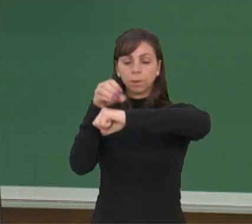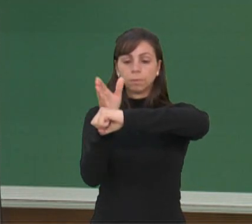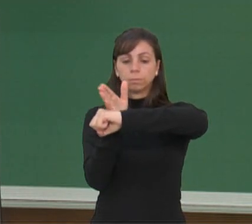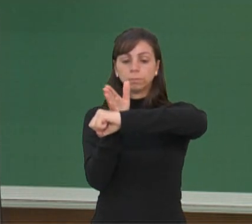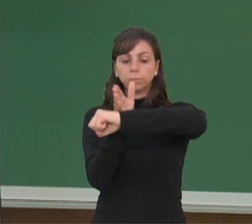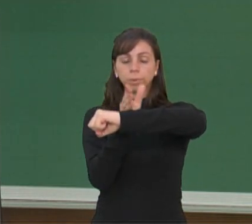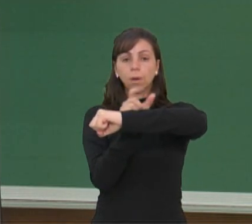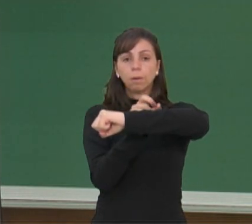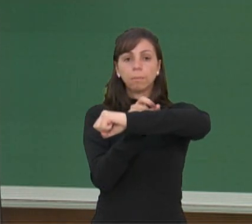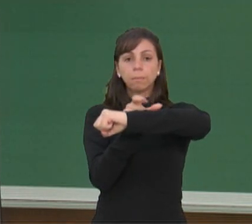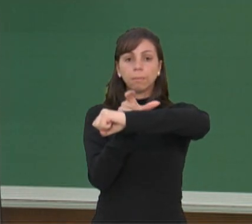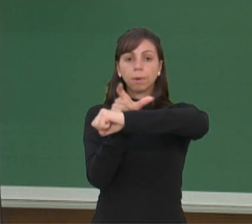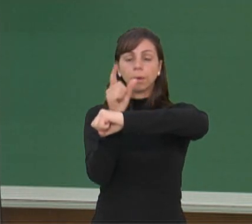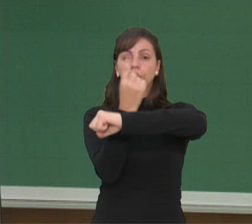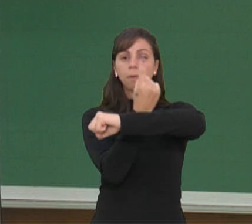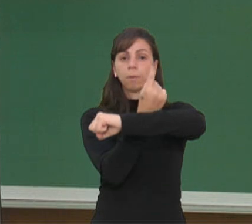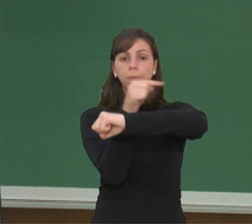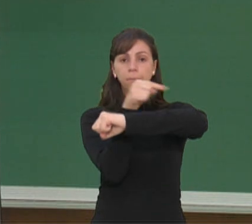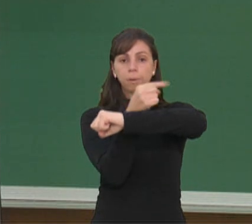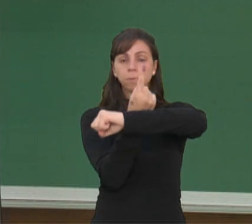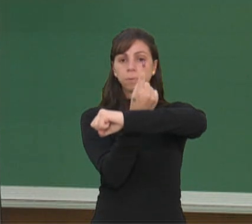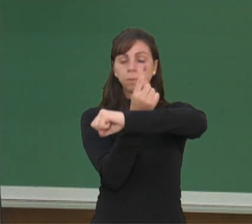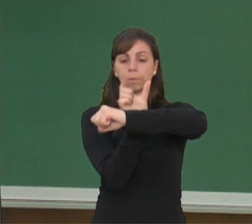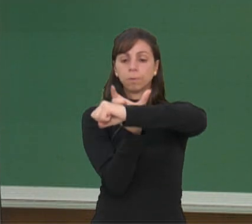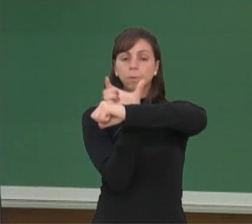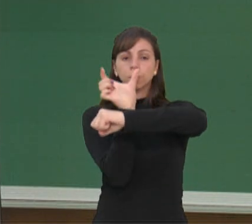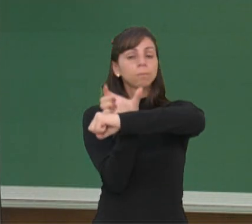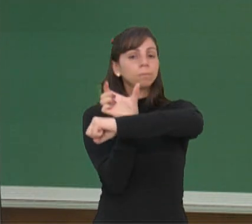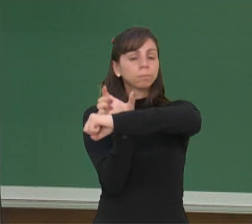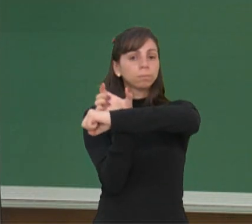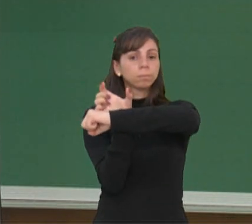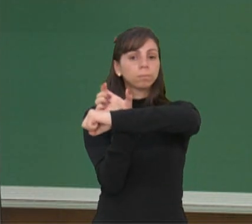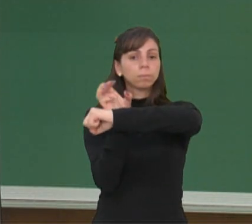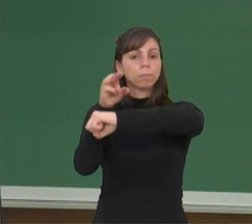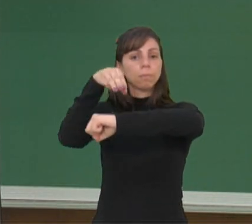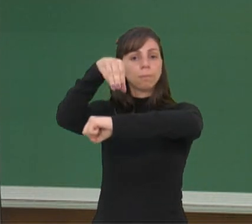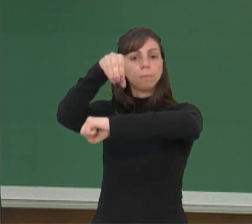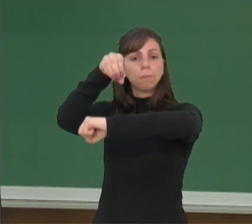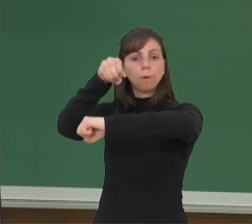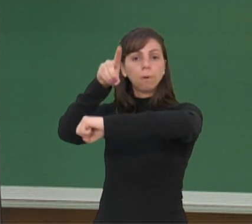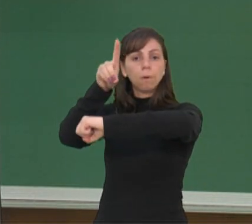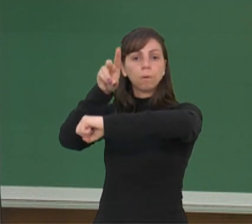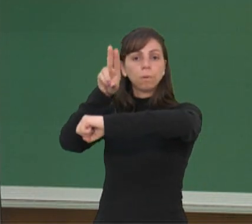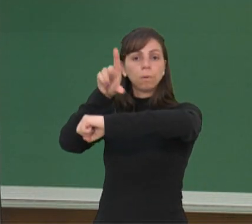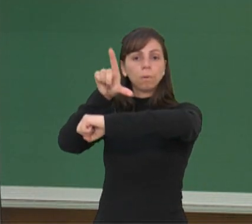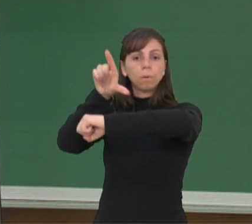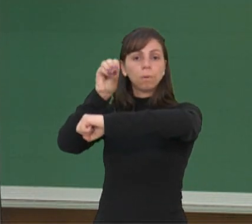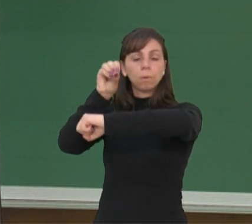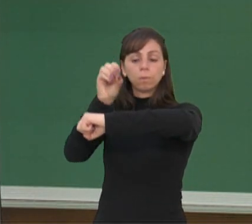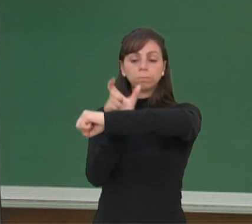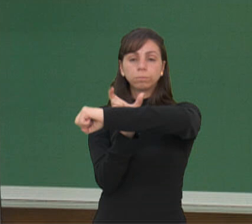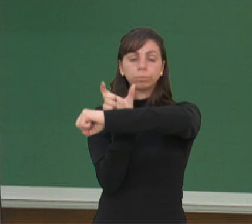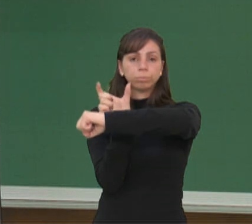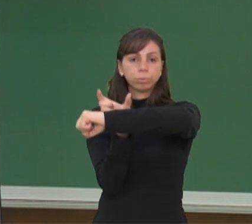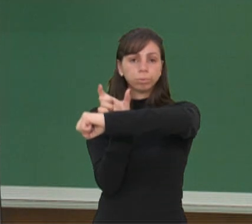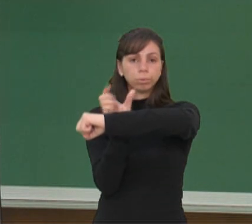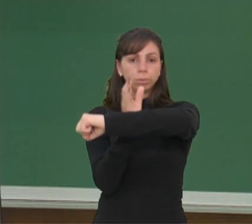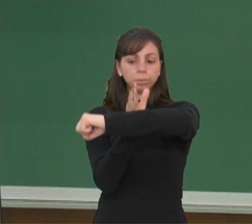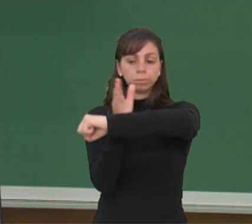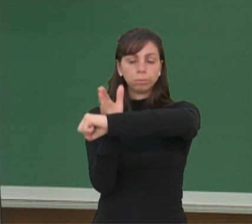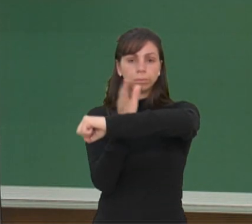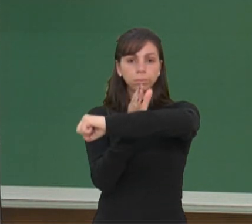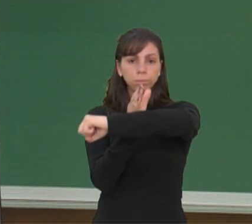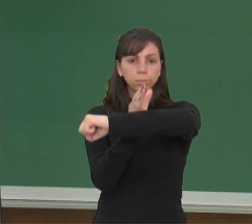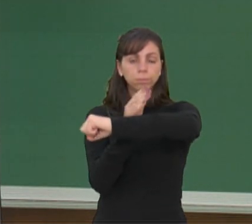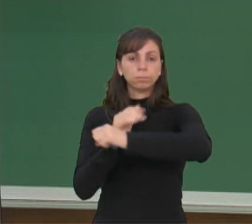do que menos 1. Está entre 0 e menos 1. Se fossem números positivos, estaria onde? Entre 0 e 1. Seriam um pouco maiores do que 0, só